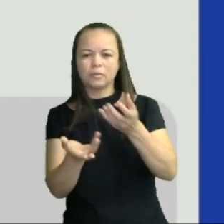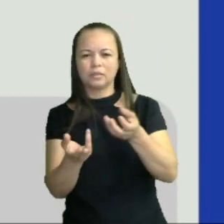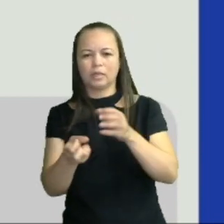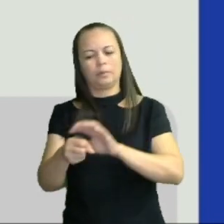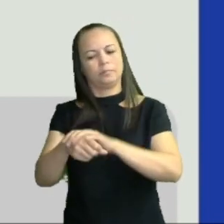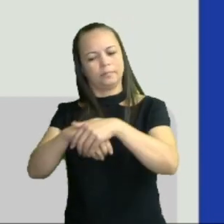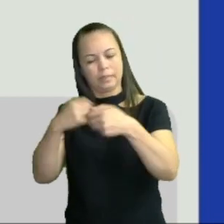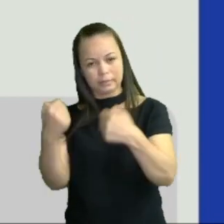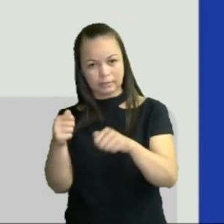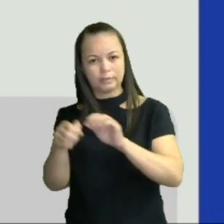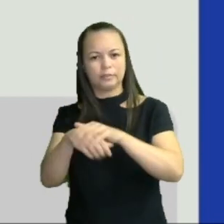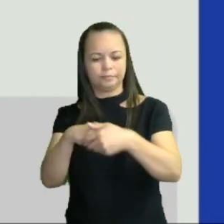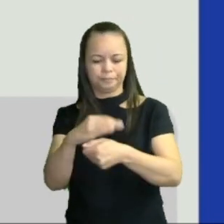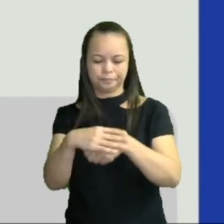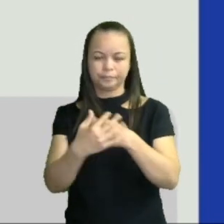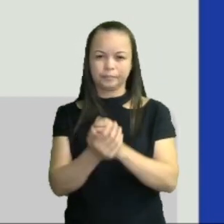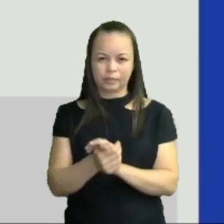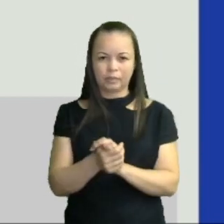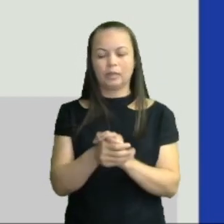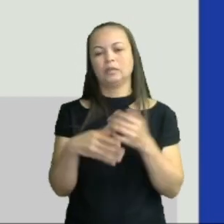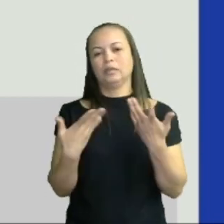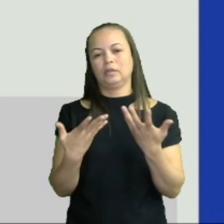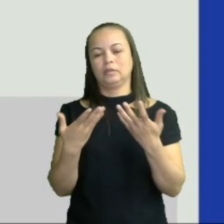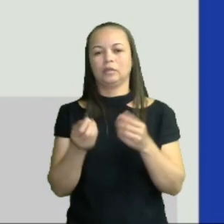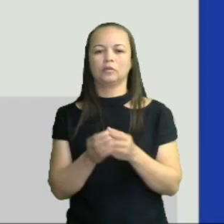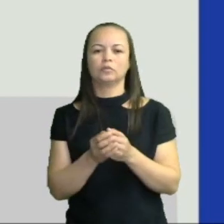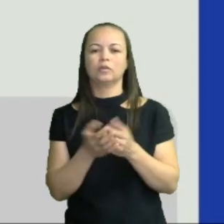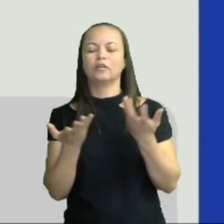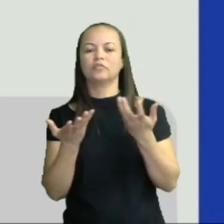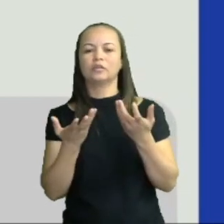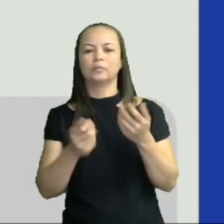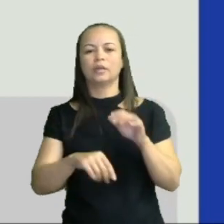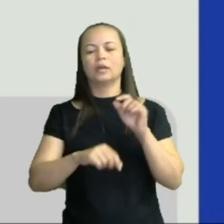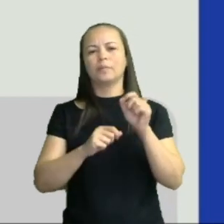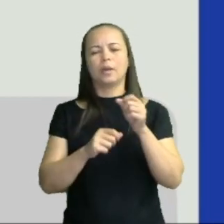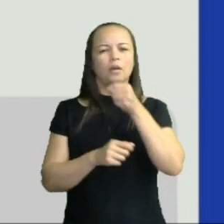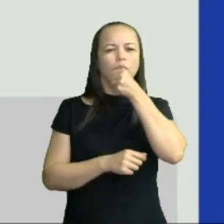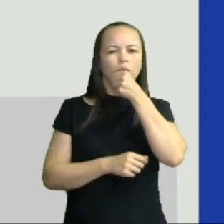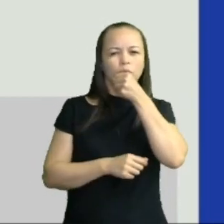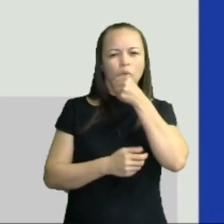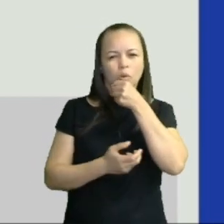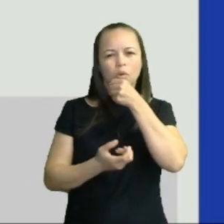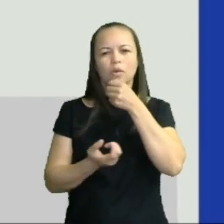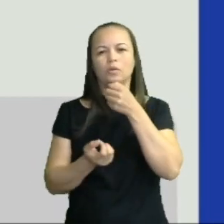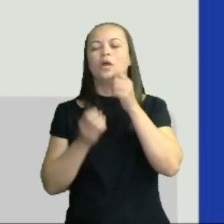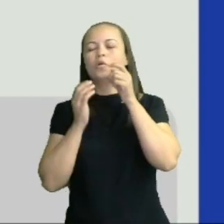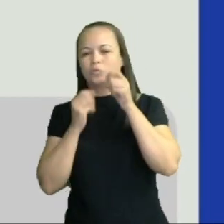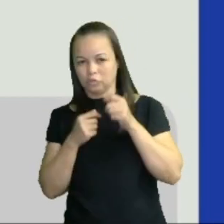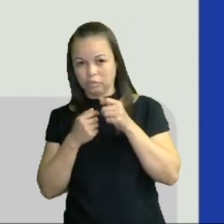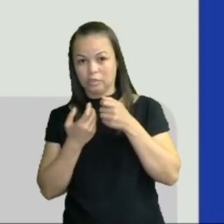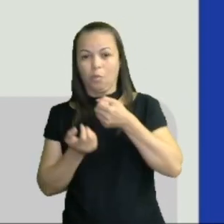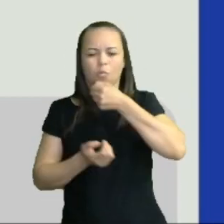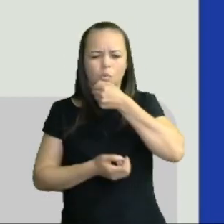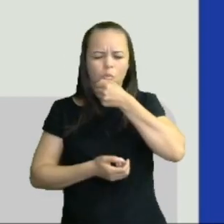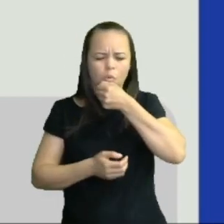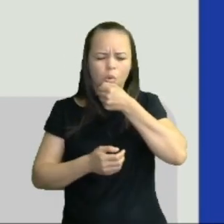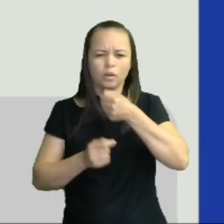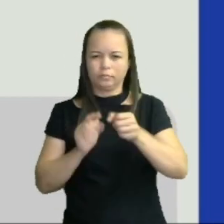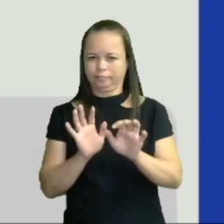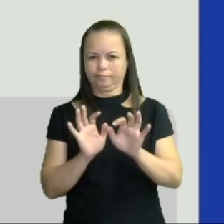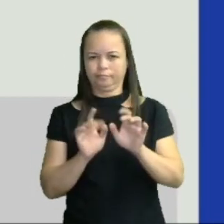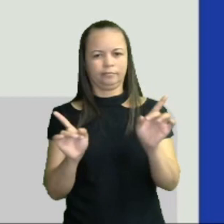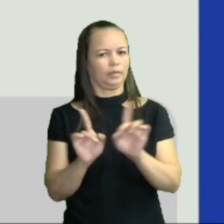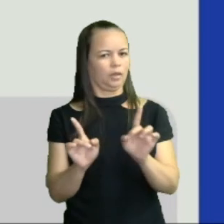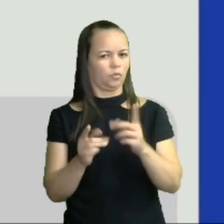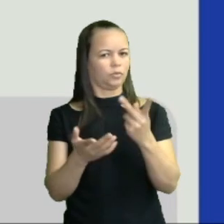face com elas para tossir ou espirrar. Então, se você vai usar as mãos para tossir ou espirrar, que não é o certo é